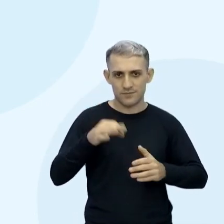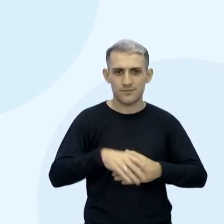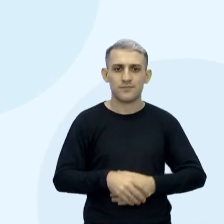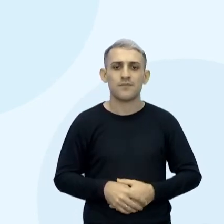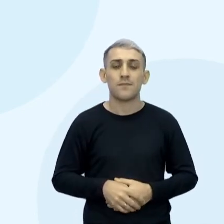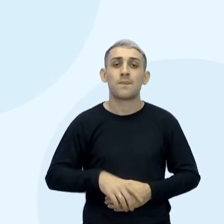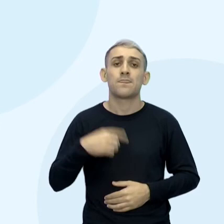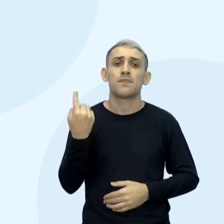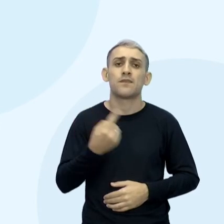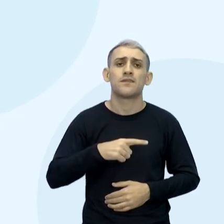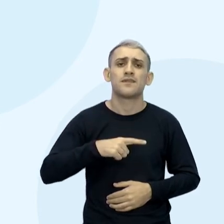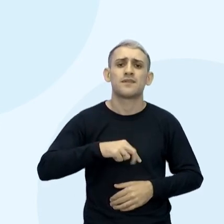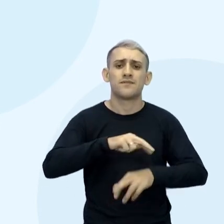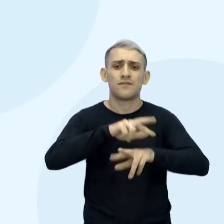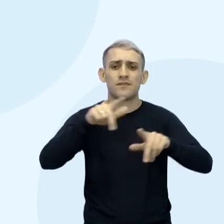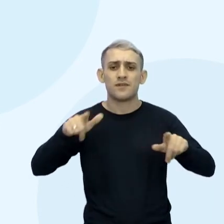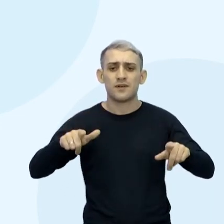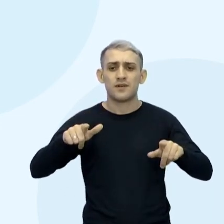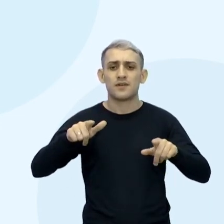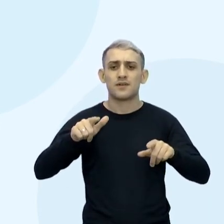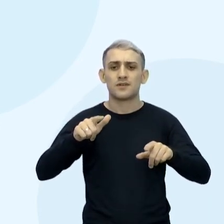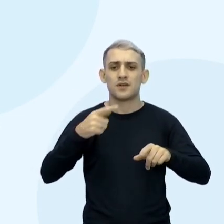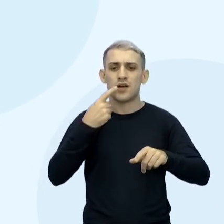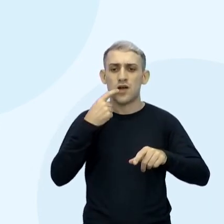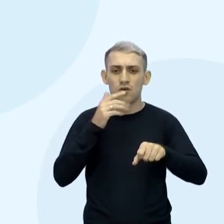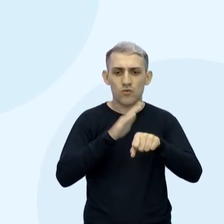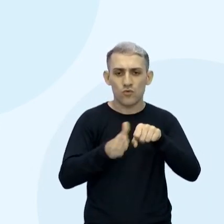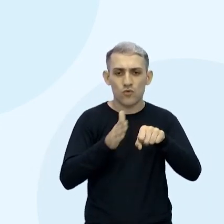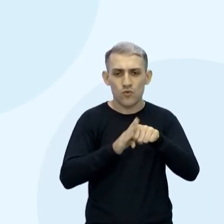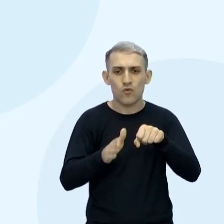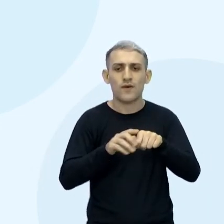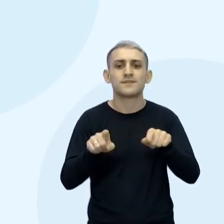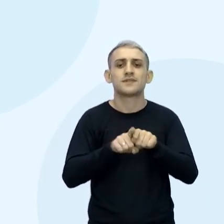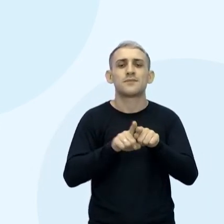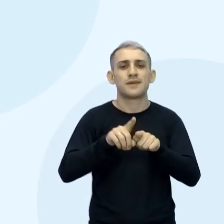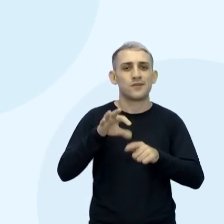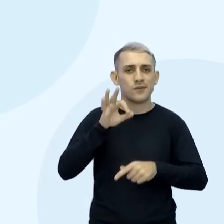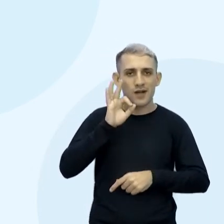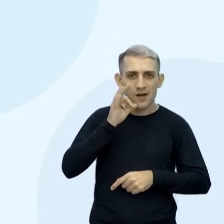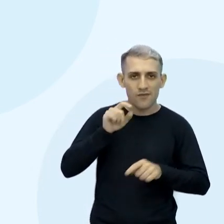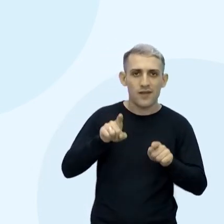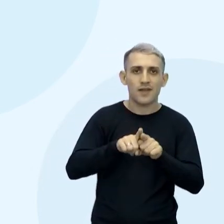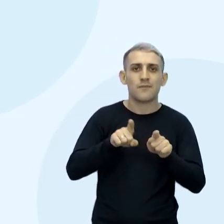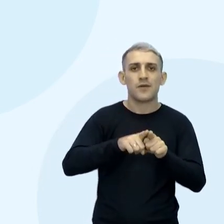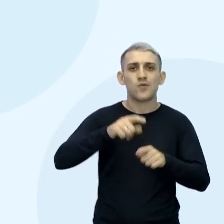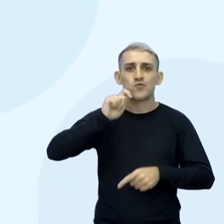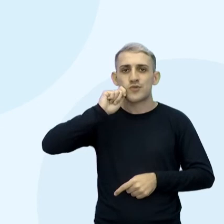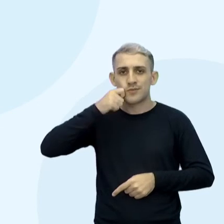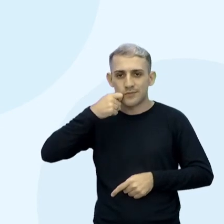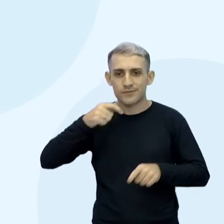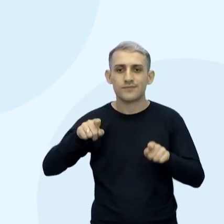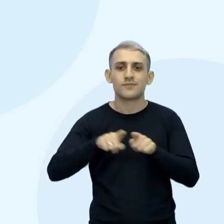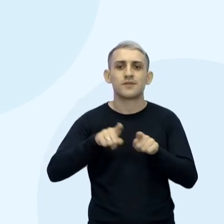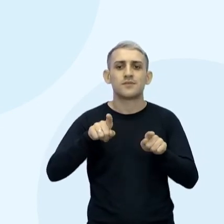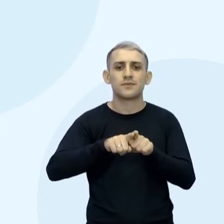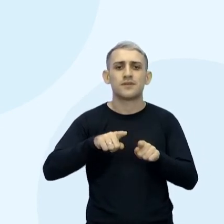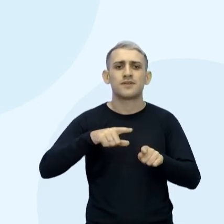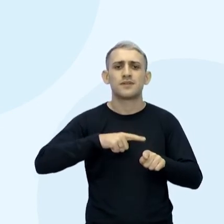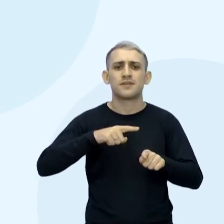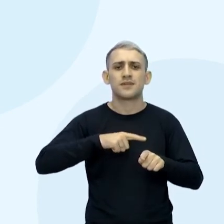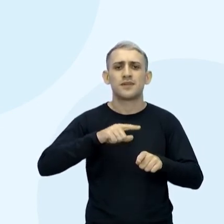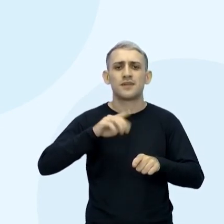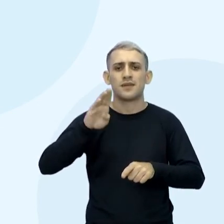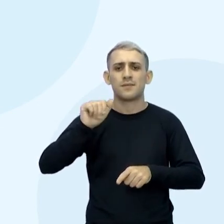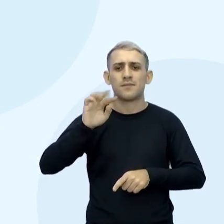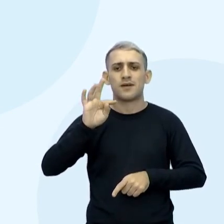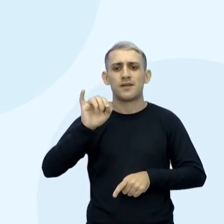a gente tem aí várias substâncias. Tomate é ácido, o café também é ácido, limão é ácido. A bateria que tá aqui,